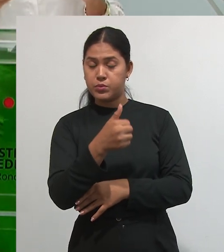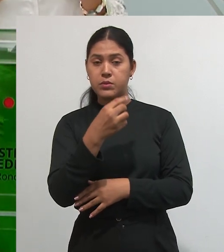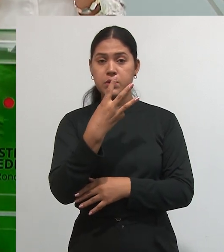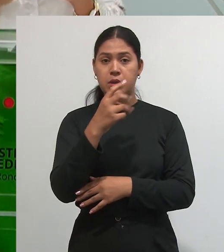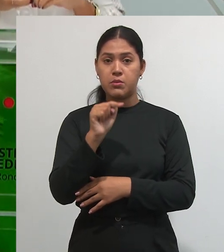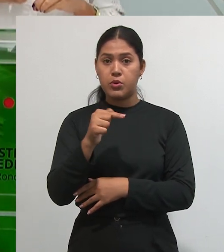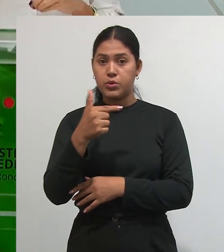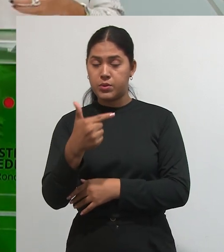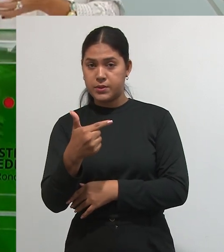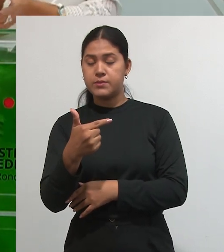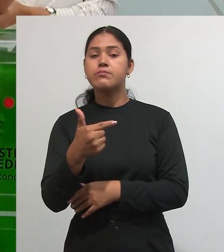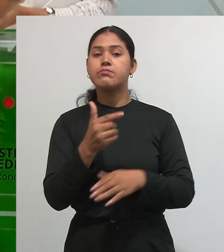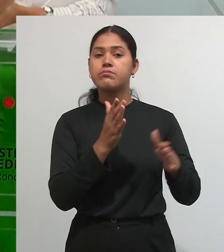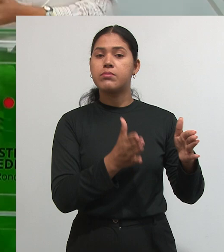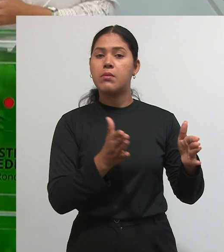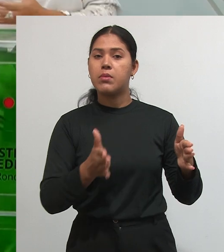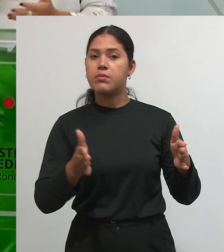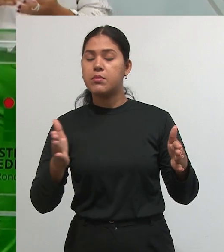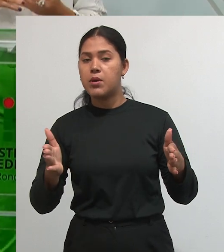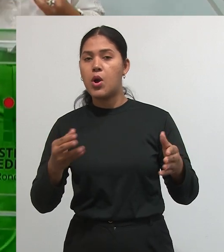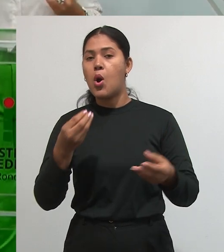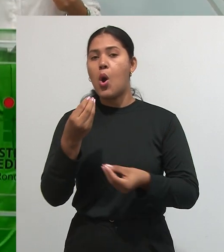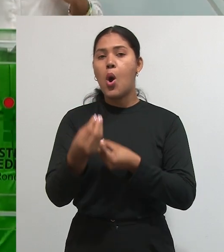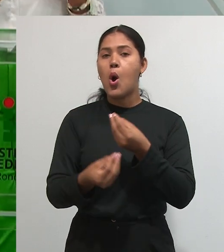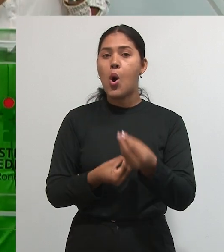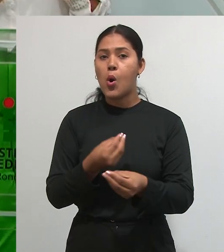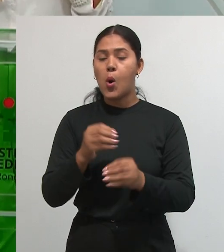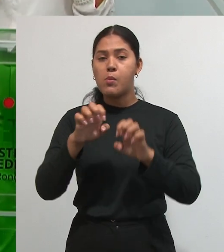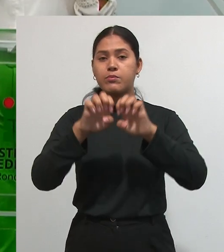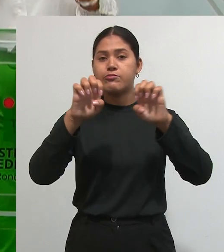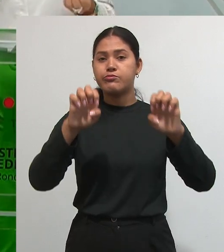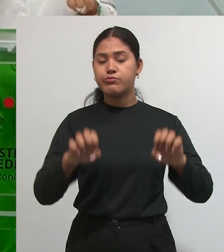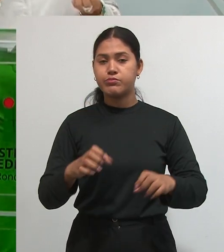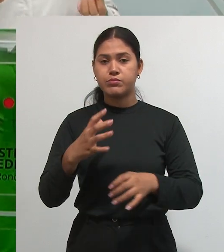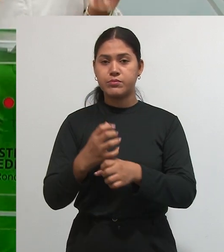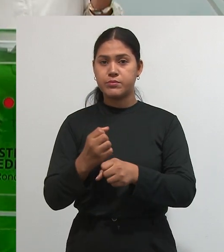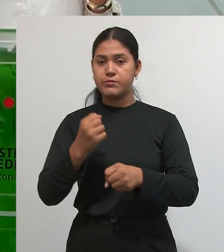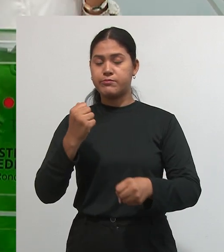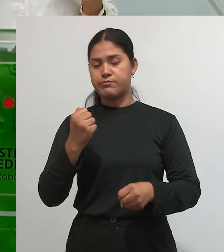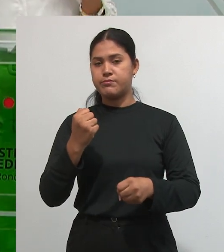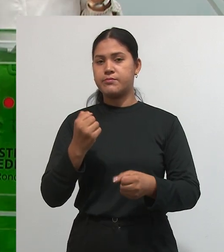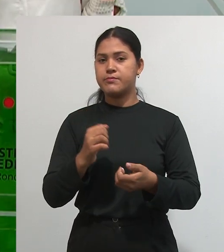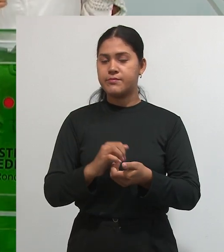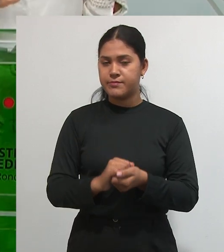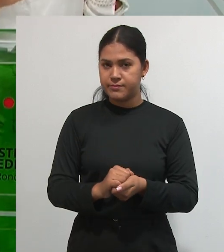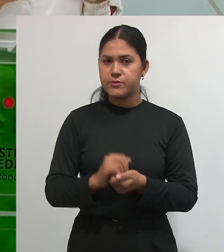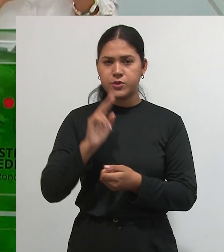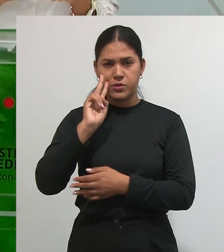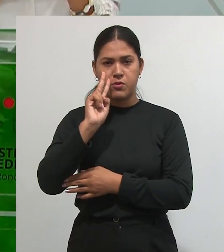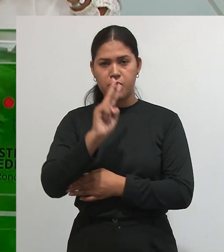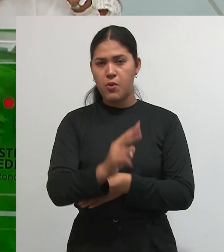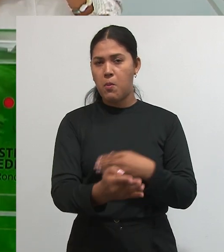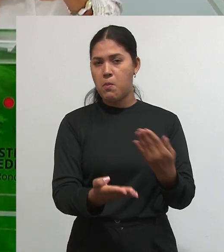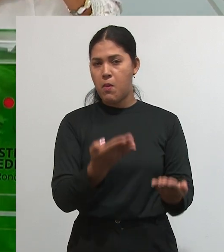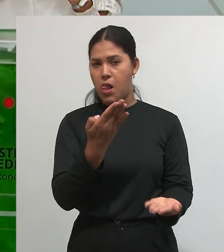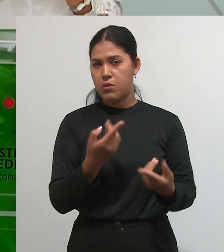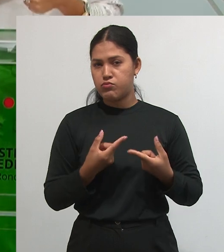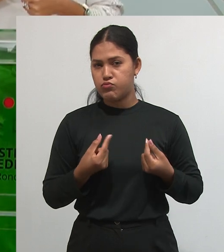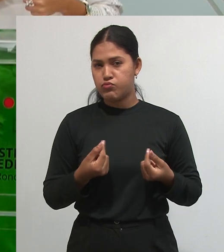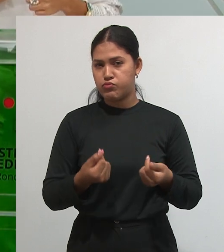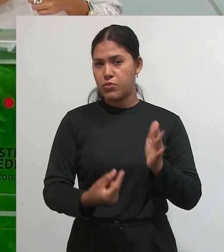3.2. Então, na próxima unidade, vamos dar sequência às estruturas das demonstrações contábeis. Então, aqui você viu o